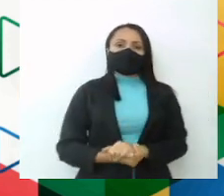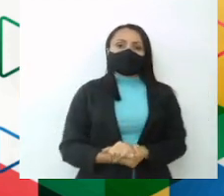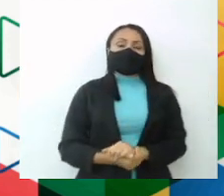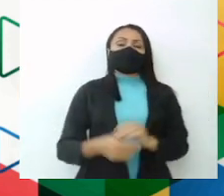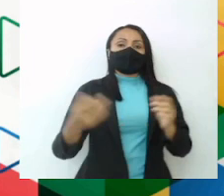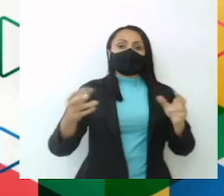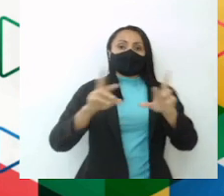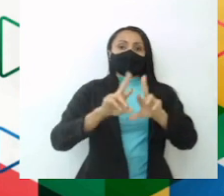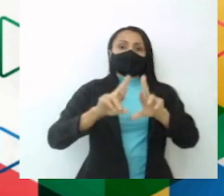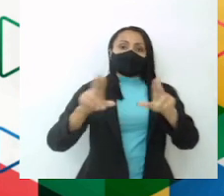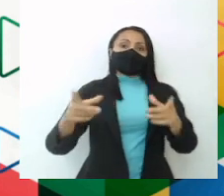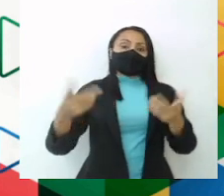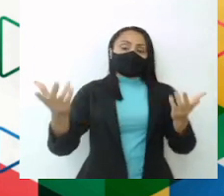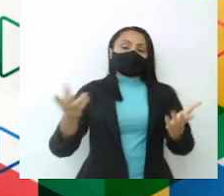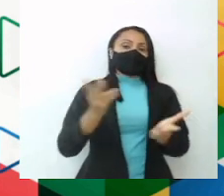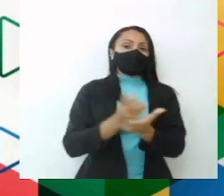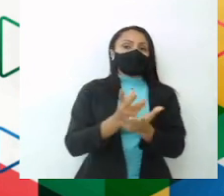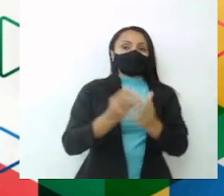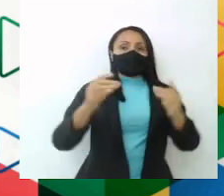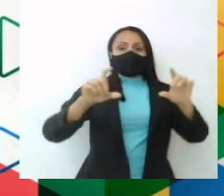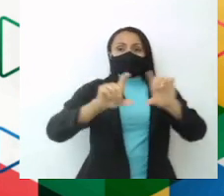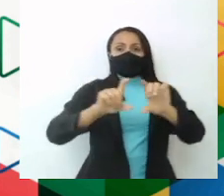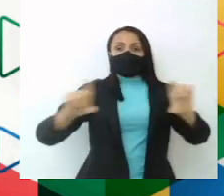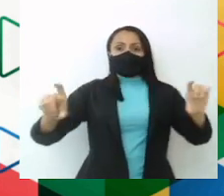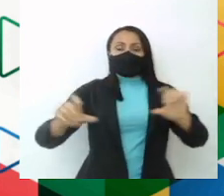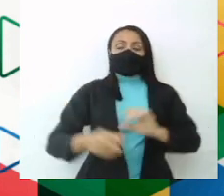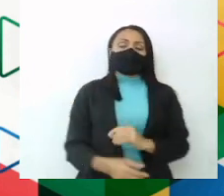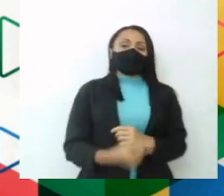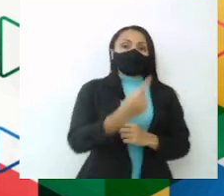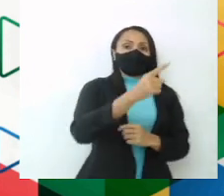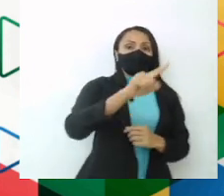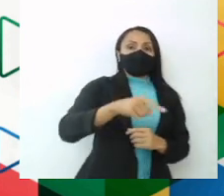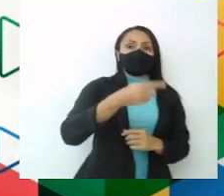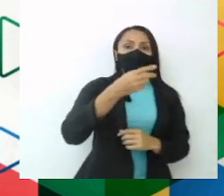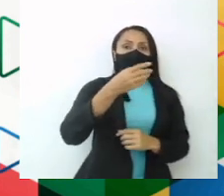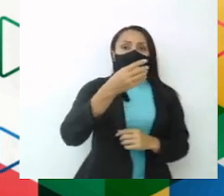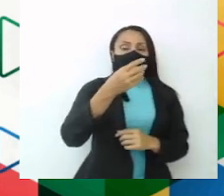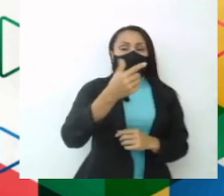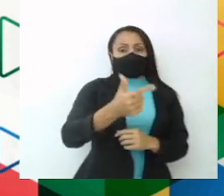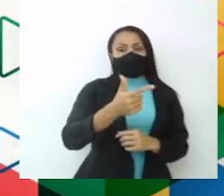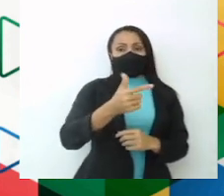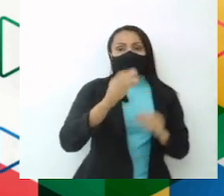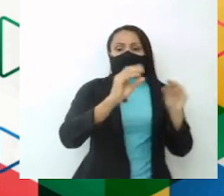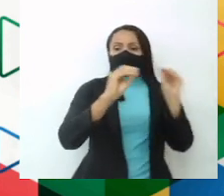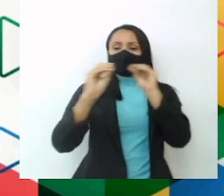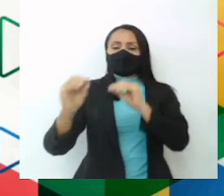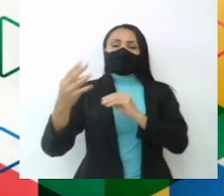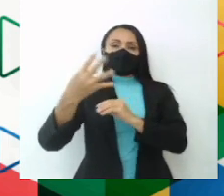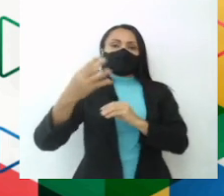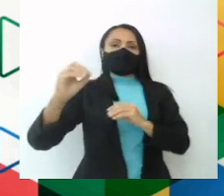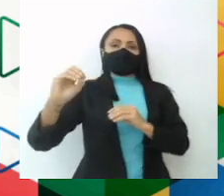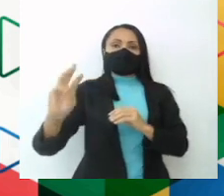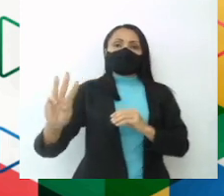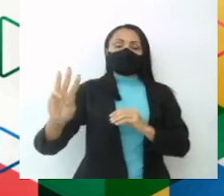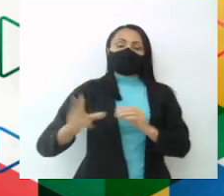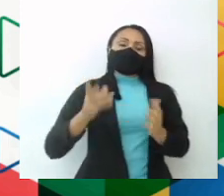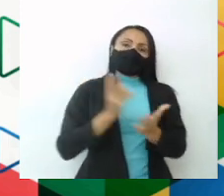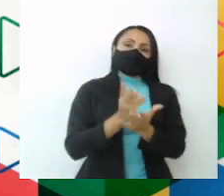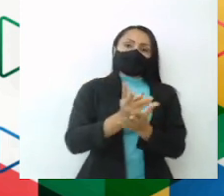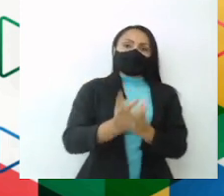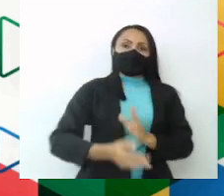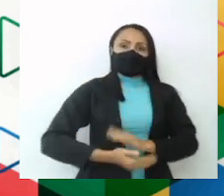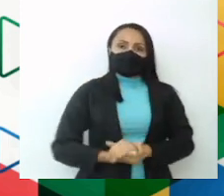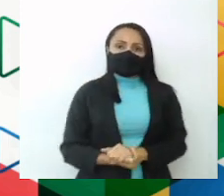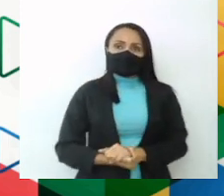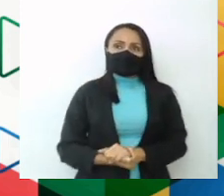Espécie diferente na mesma linha. Então, 1,2 está para 400 watts-hora. E continuando, ele